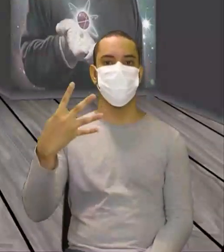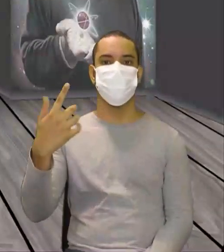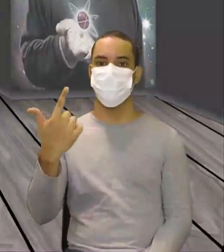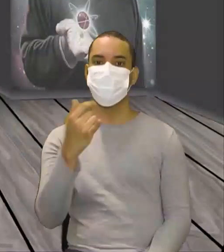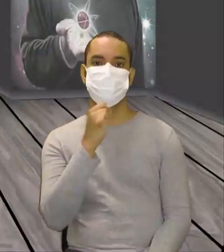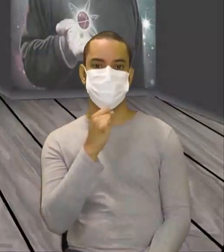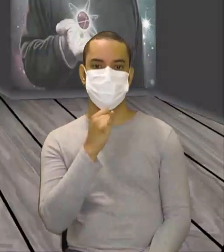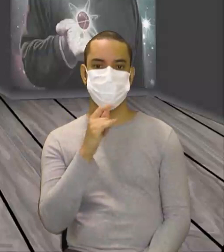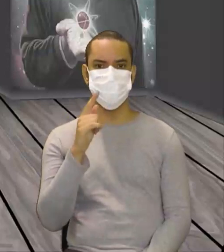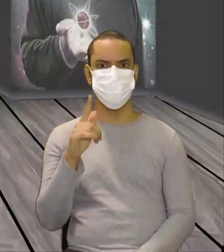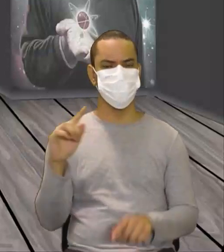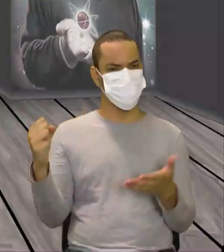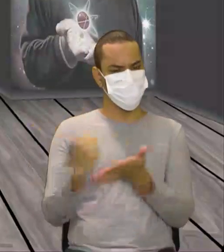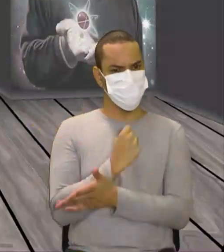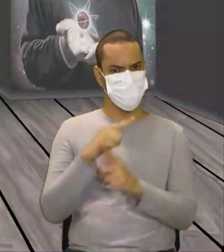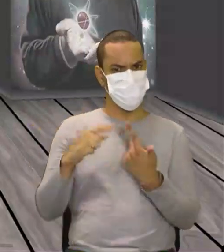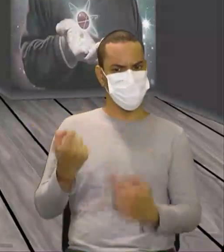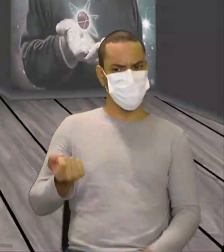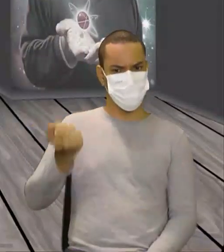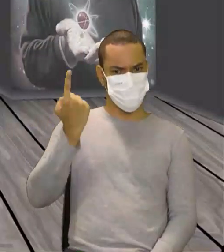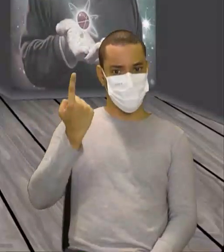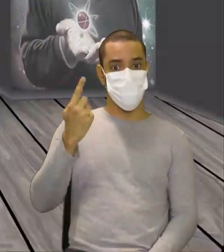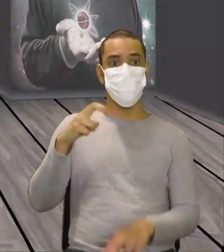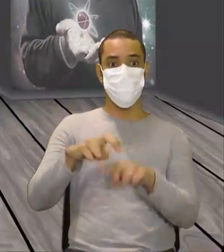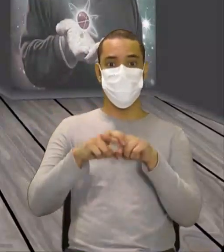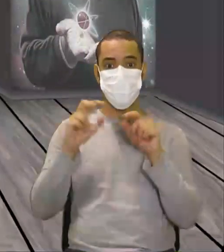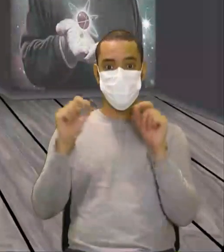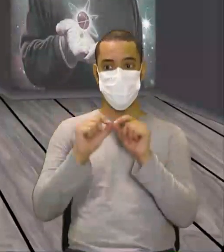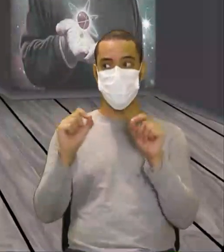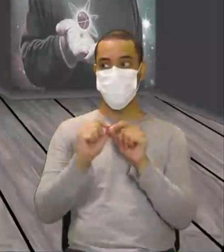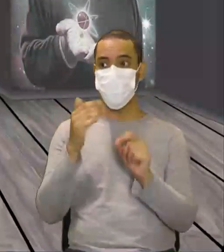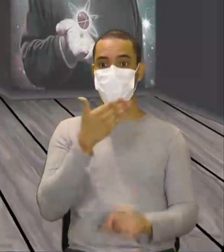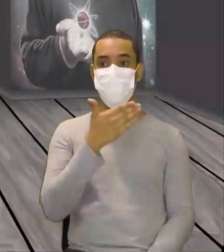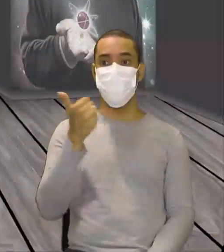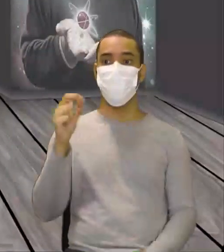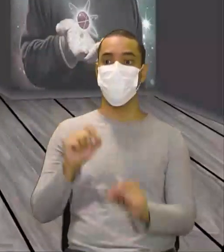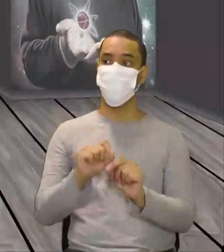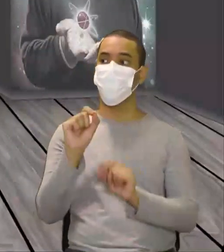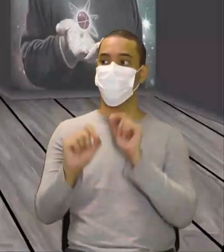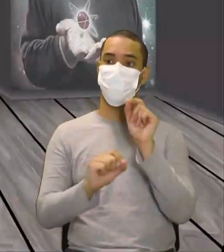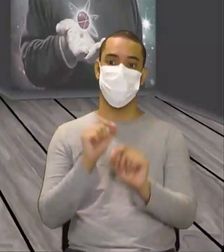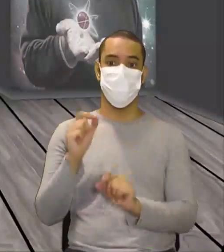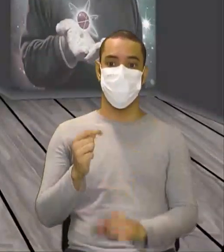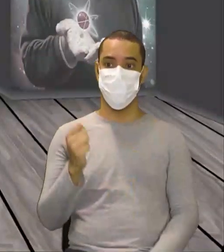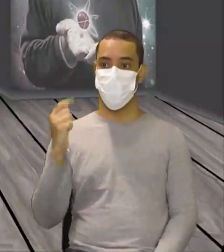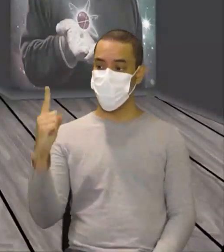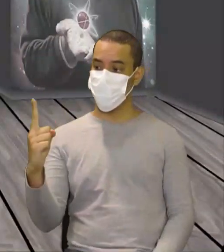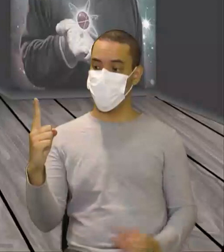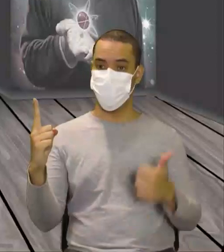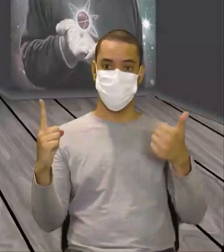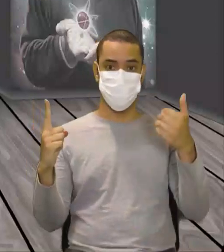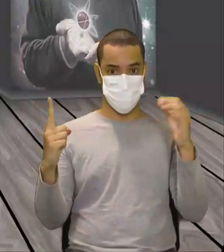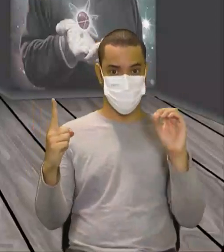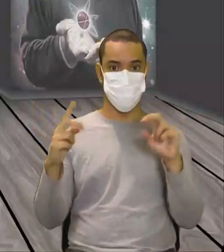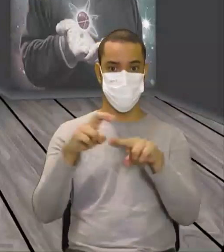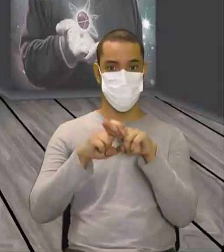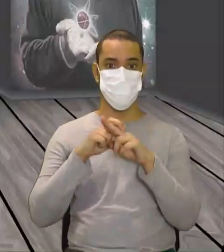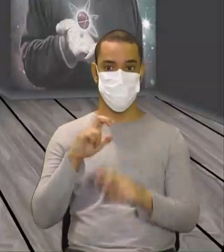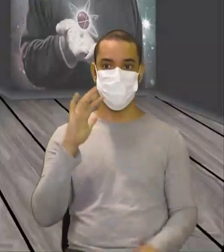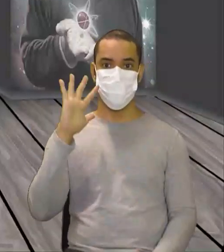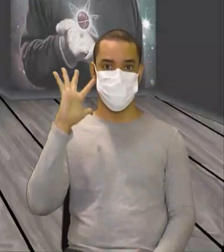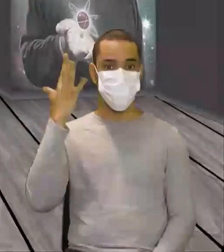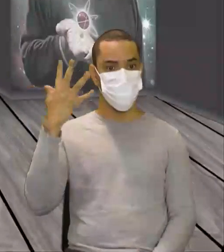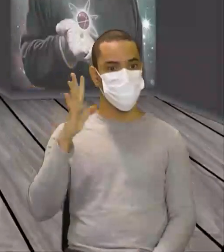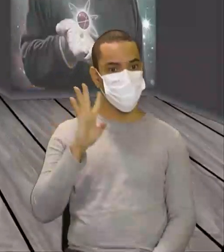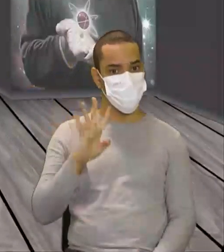0,042. Poxa, mas é um resultado meio estranho. Então, para ficar melhor, eu faço o quê? Coloco entre 1 e 10. Aí fica um resultado mais